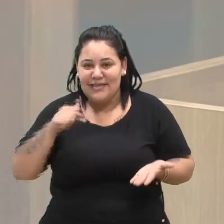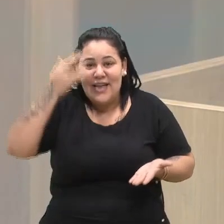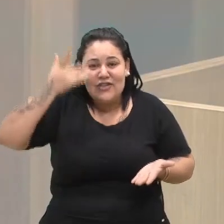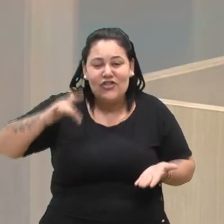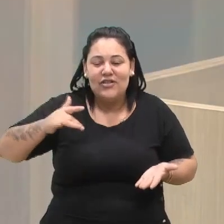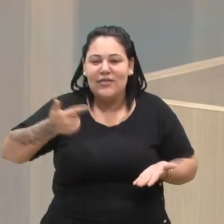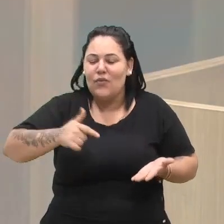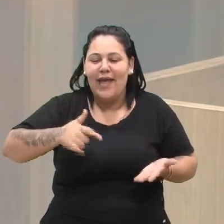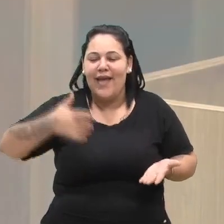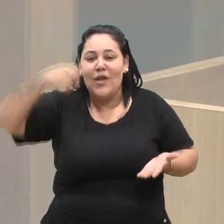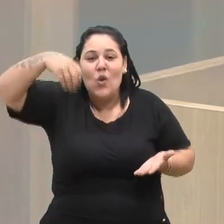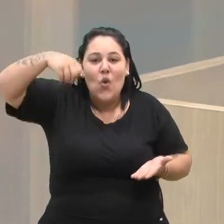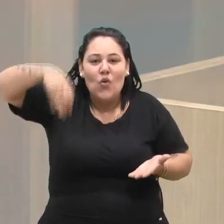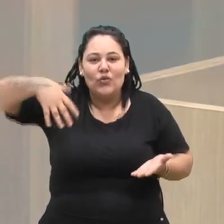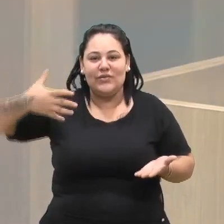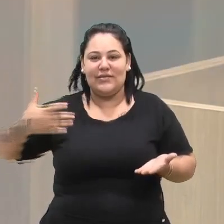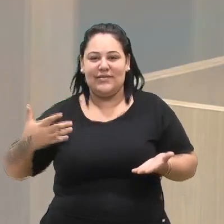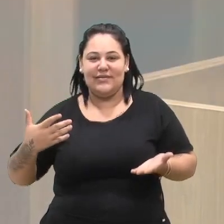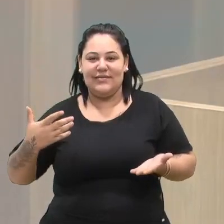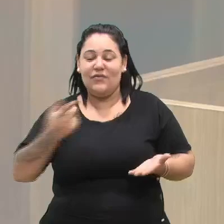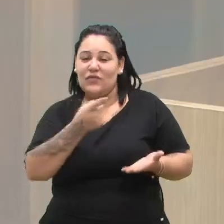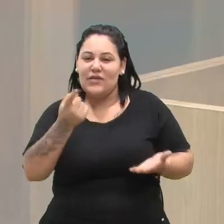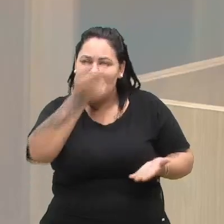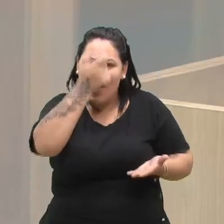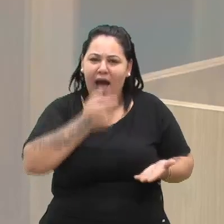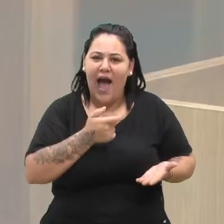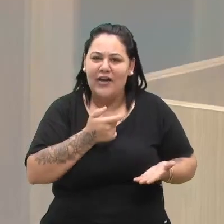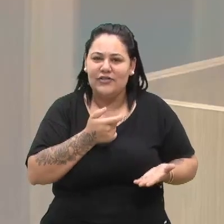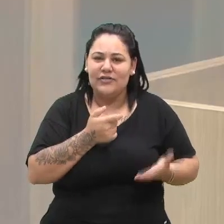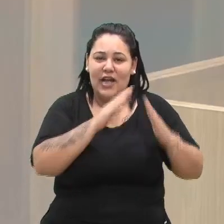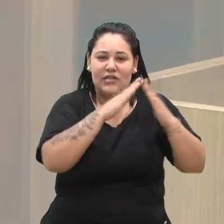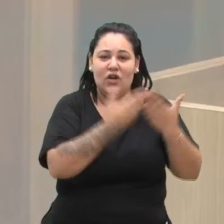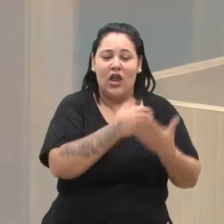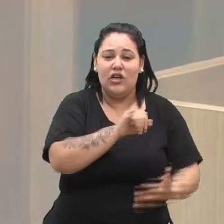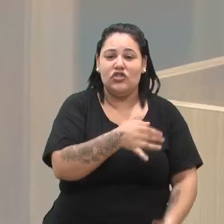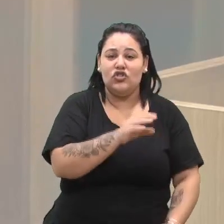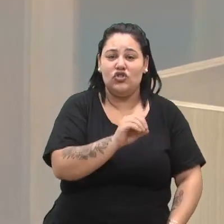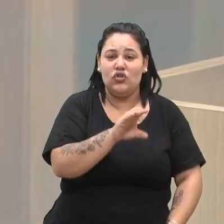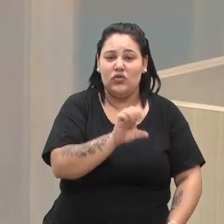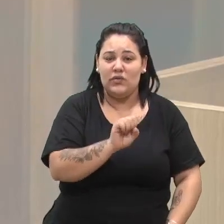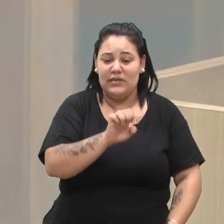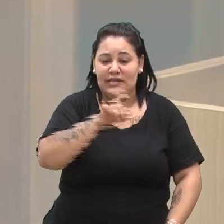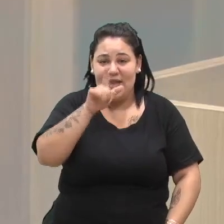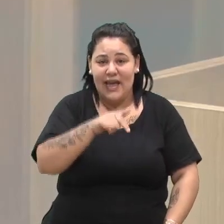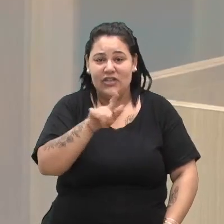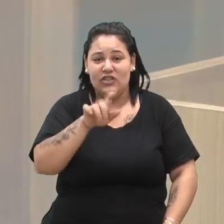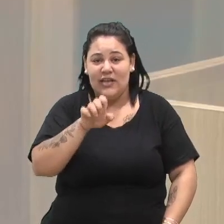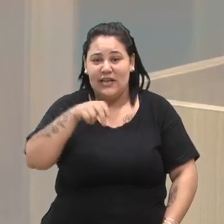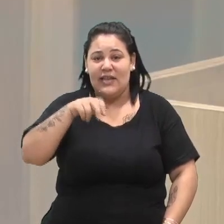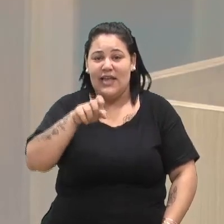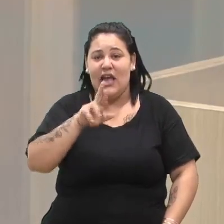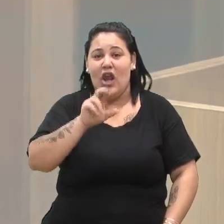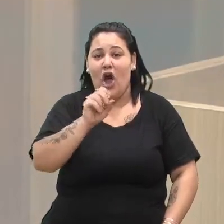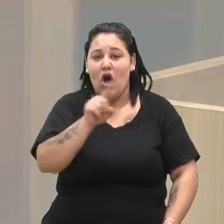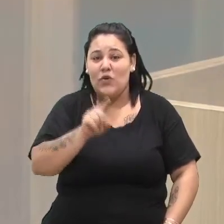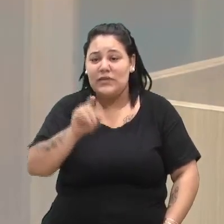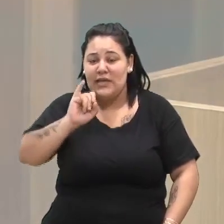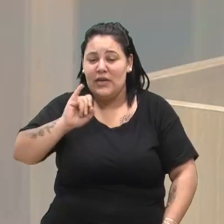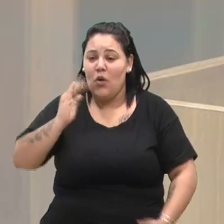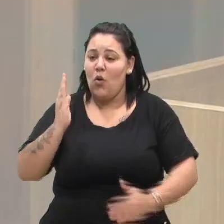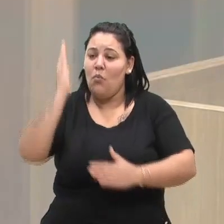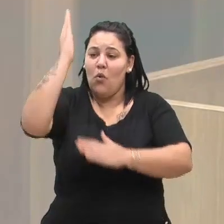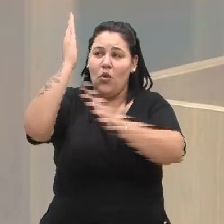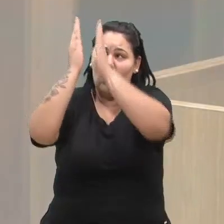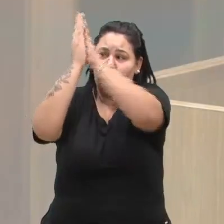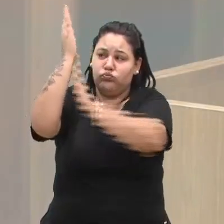Vocês acham que a escola José Generosi, que caiu o muro, que já sabiam que ia cair o